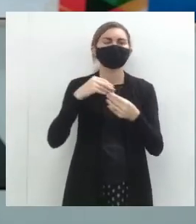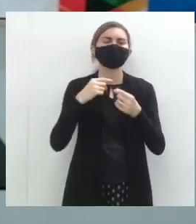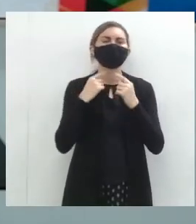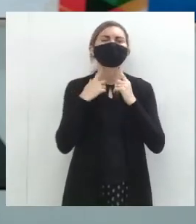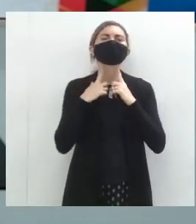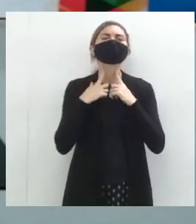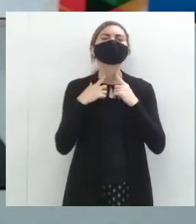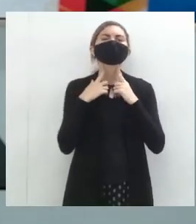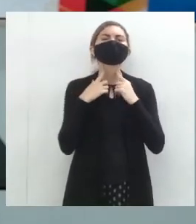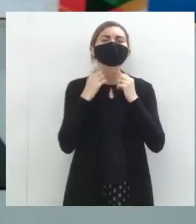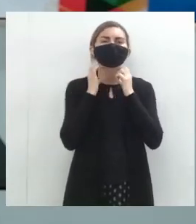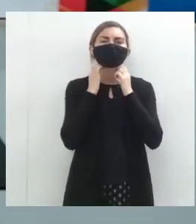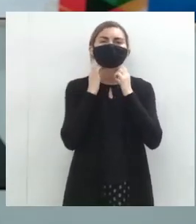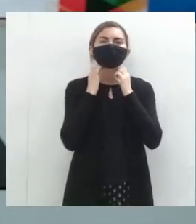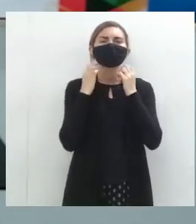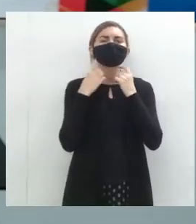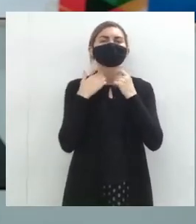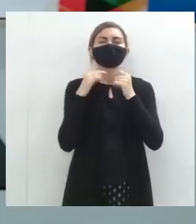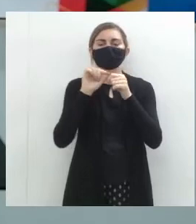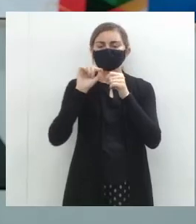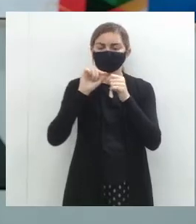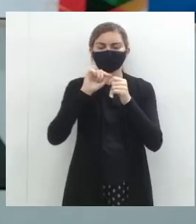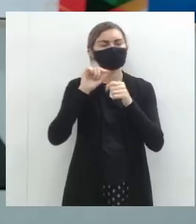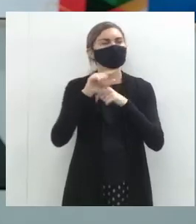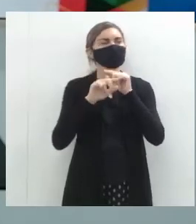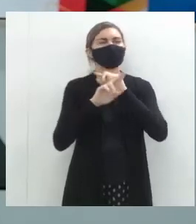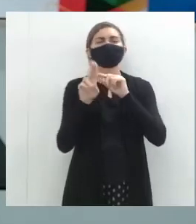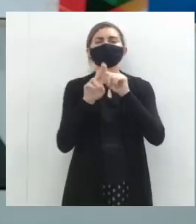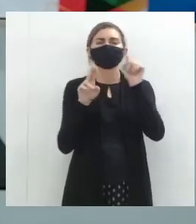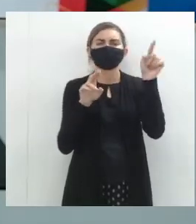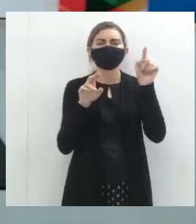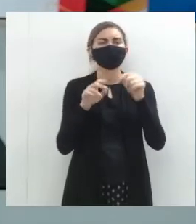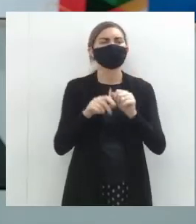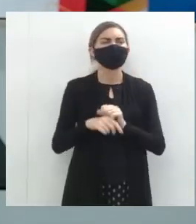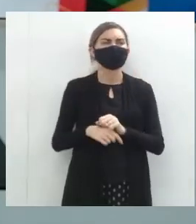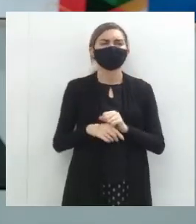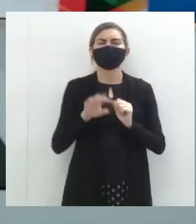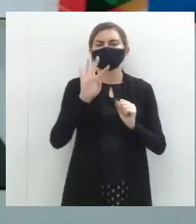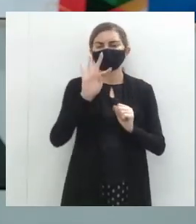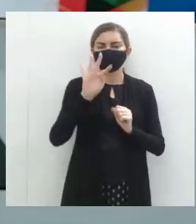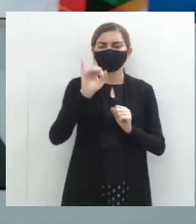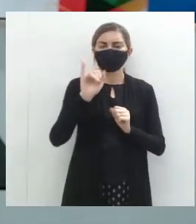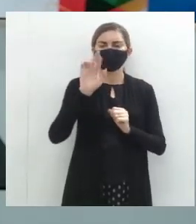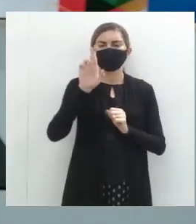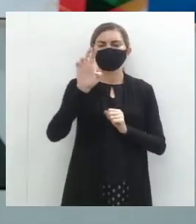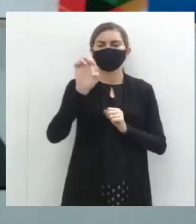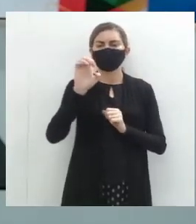glândula. E eles vão ser produzidos por uma glândula chamada de glândula tireoide.